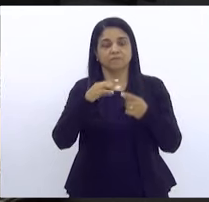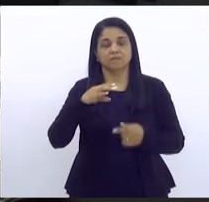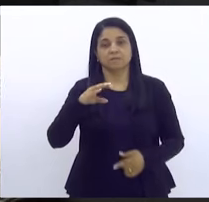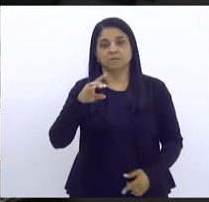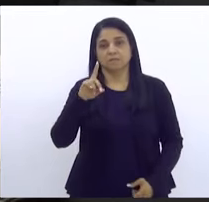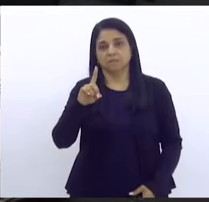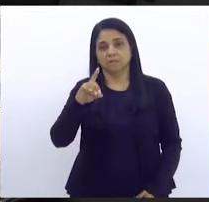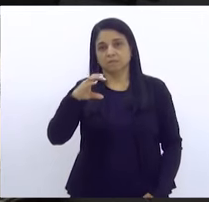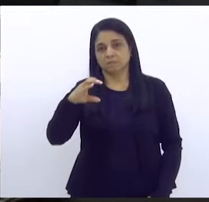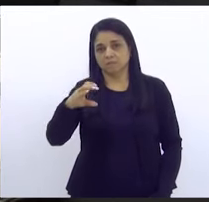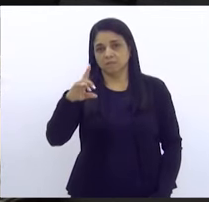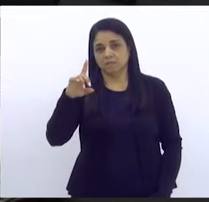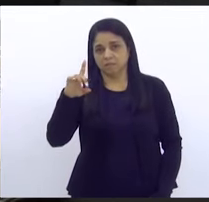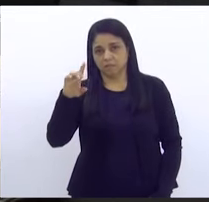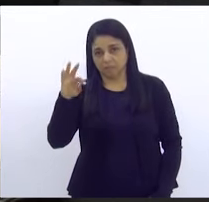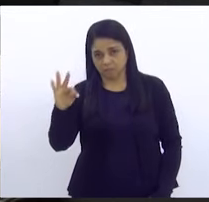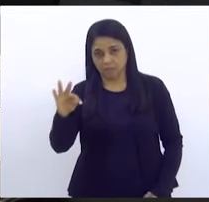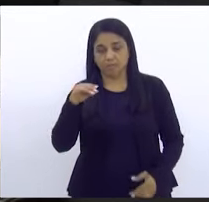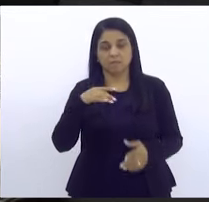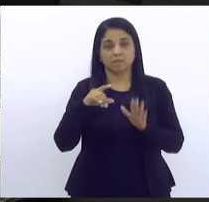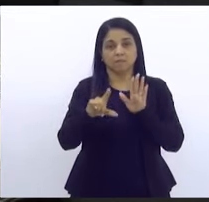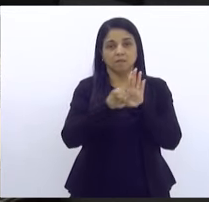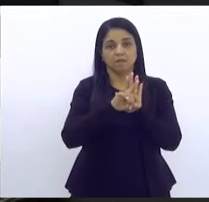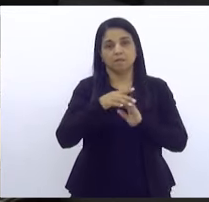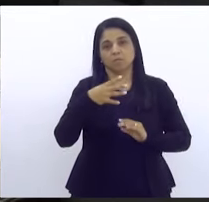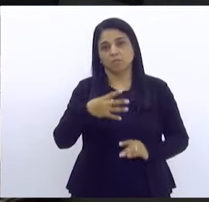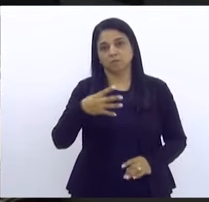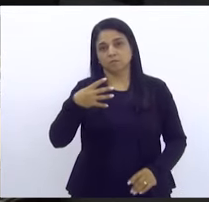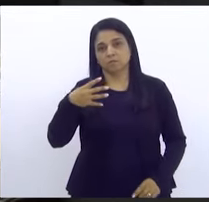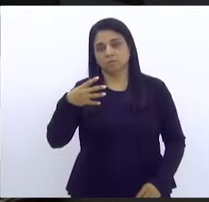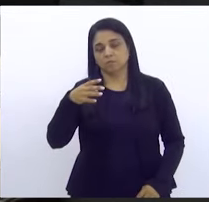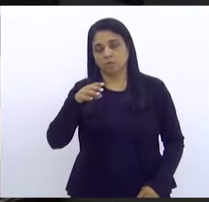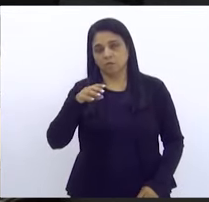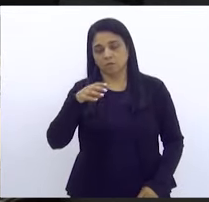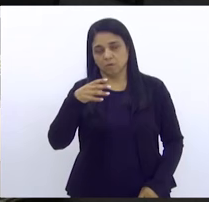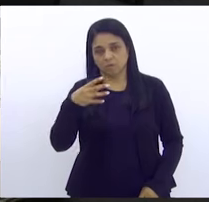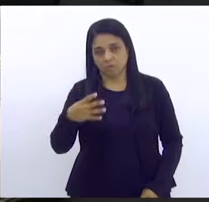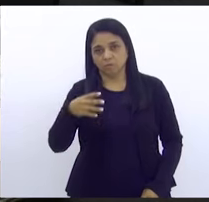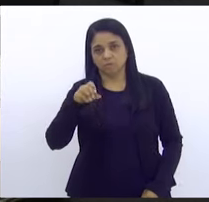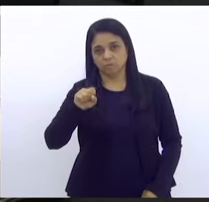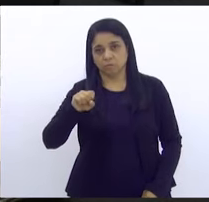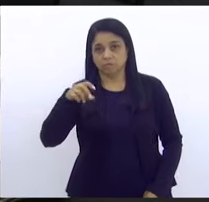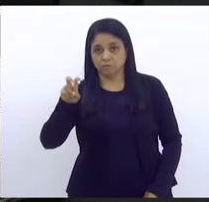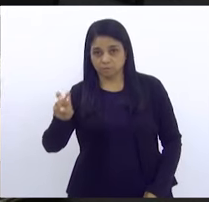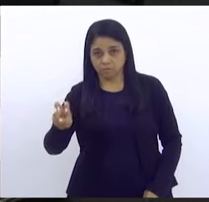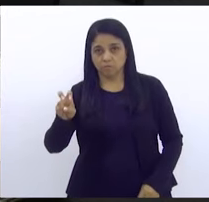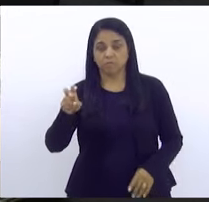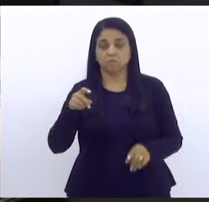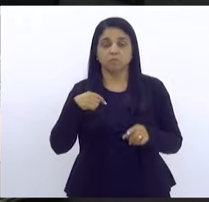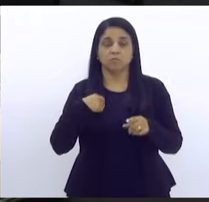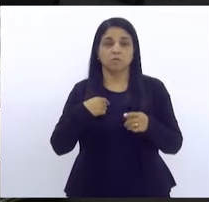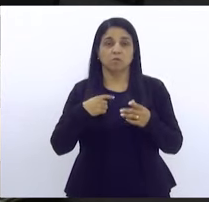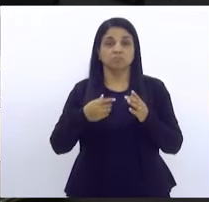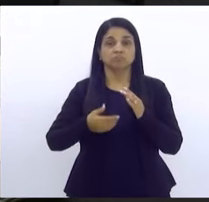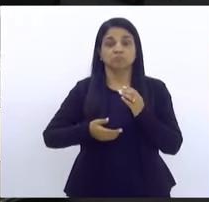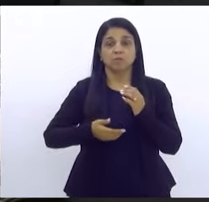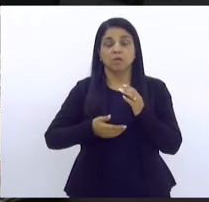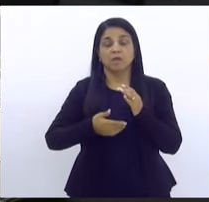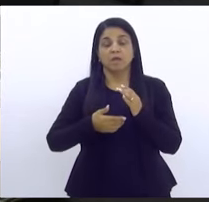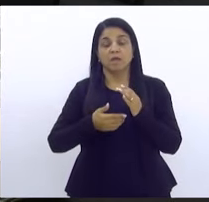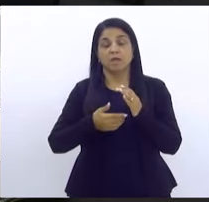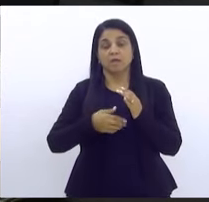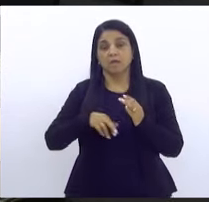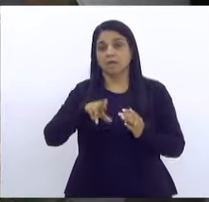e da Lei 8445, de botar impacto. Então, nós estamos contra revogar o artigo 6º, não a lei, porque a lei nós